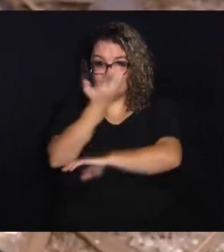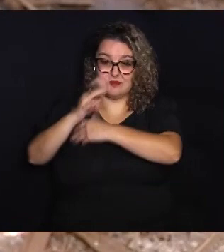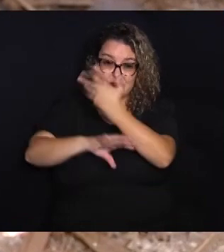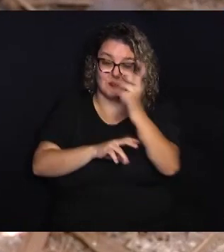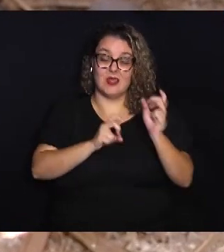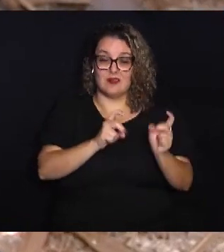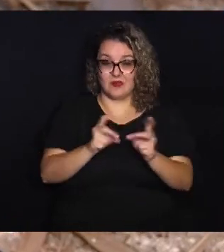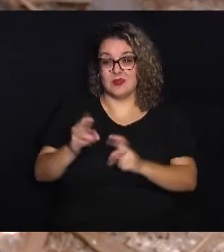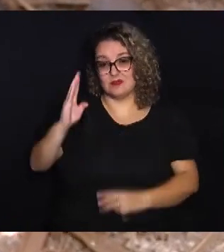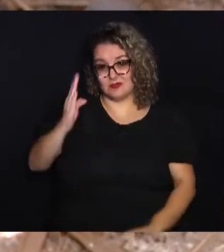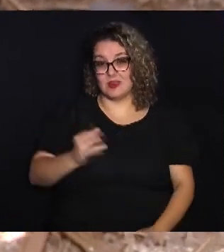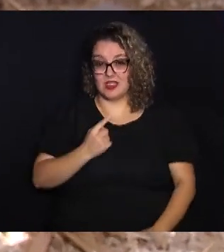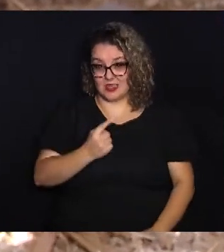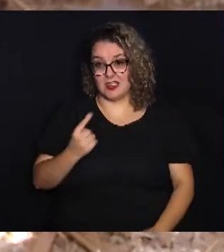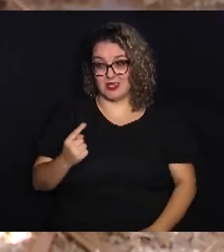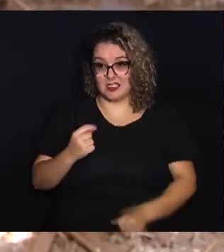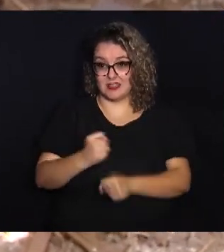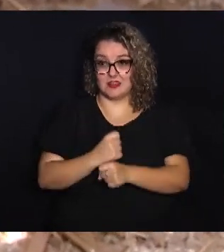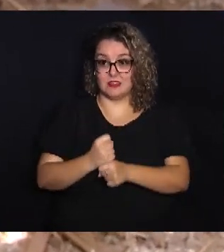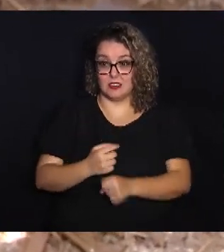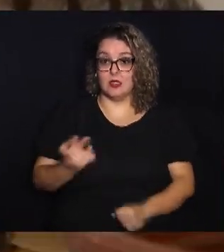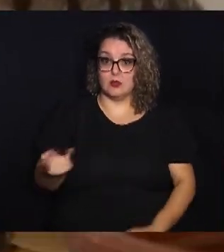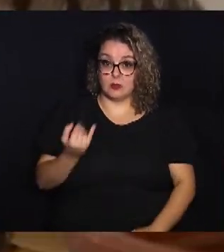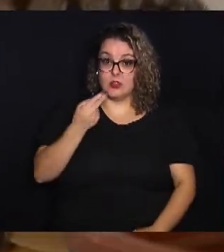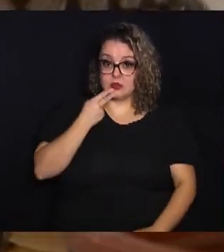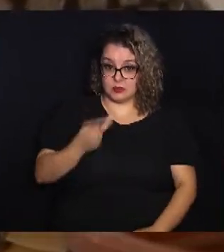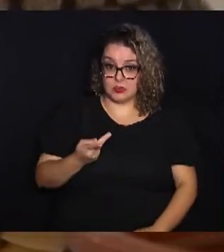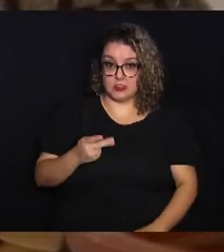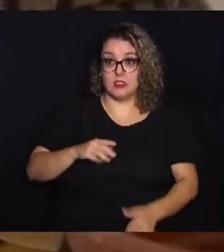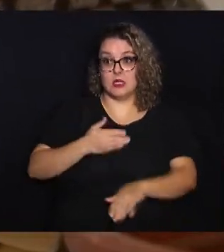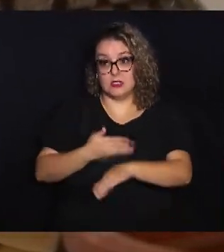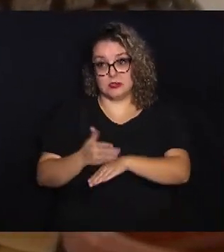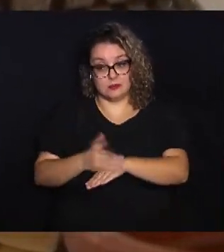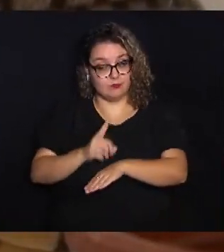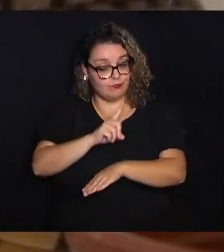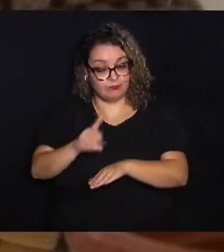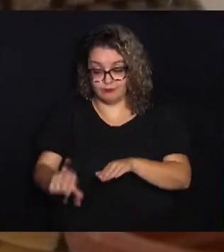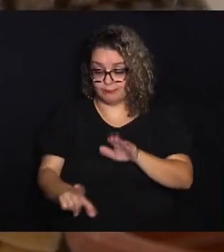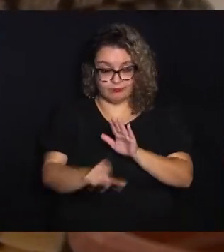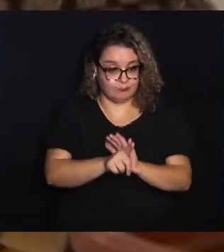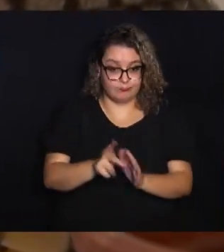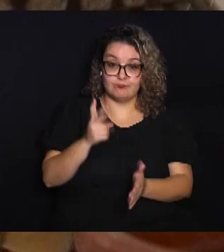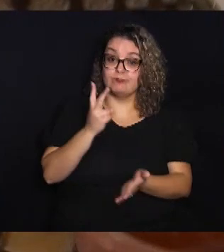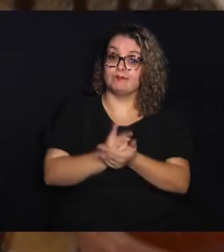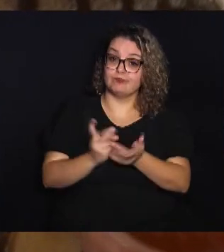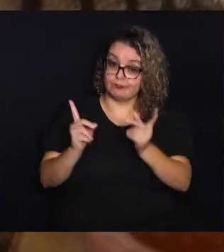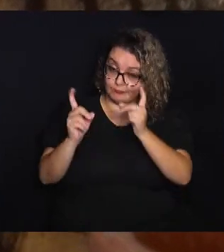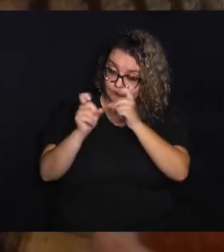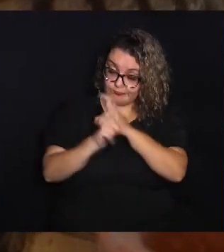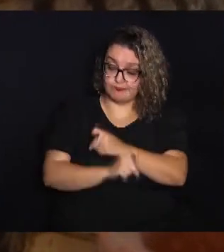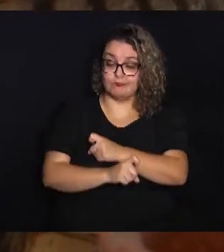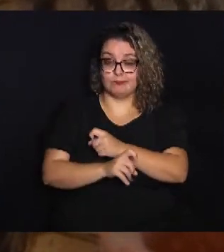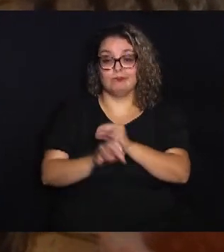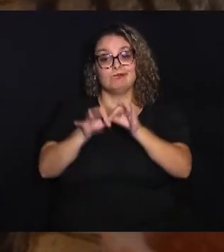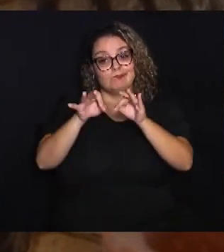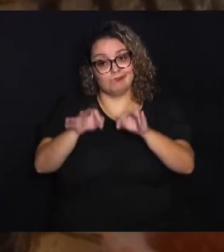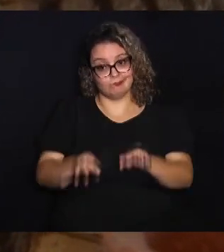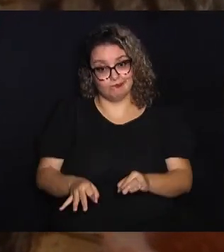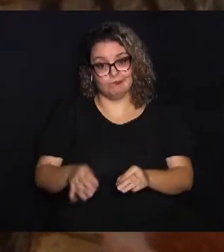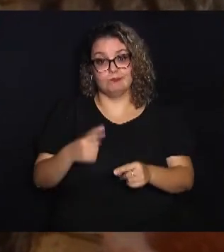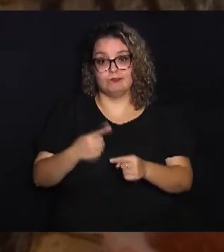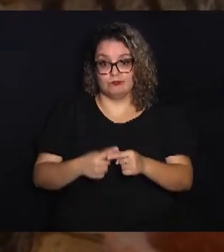milhões de animais são traficados no Brasil por ano. Vale mencionar que essa prática ilegal é sempre